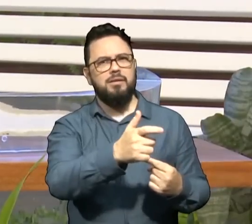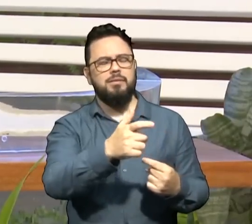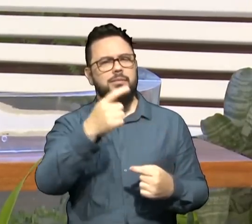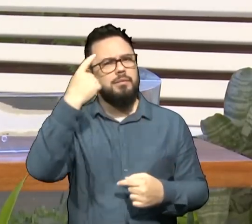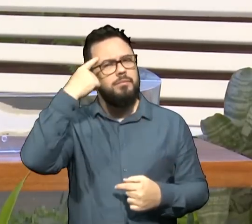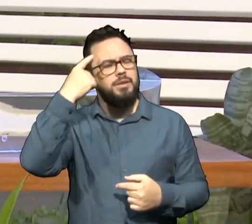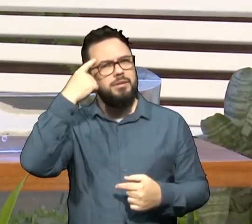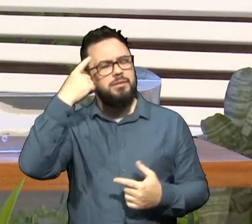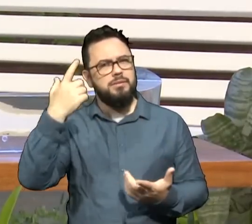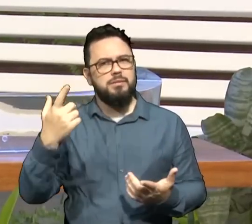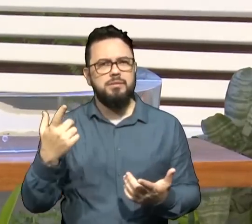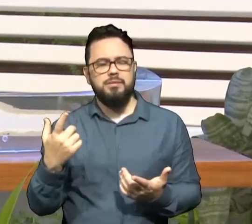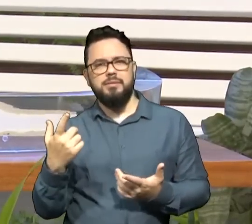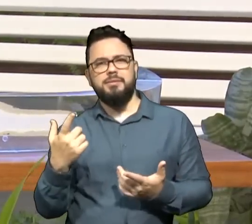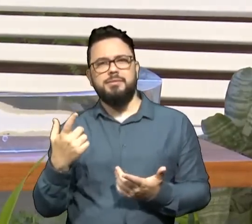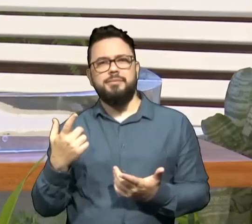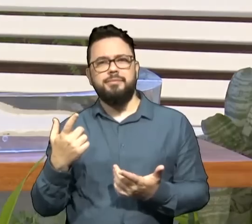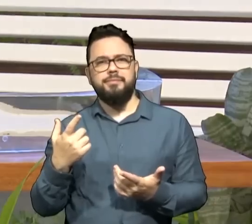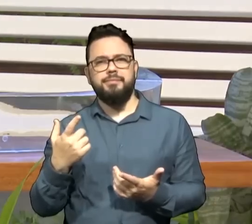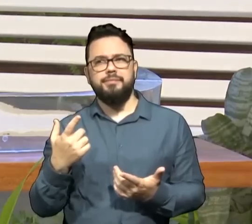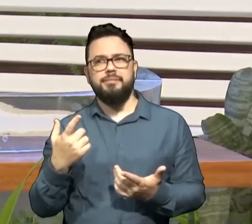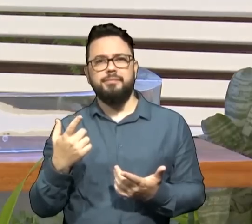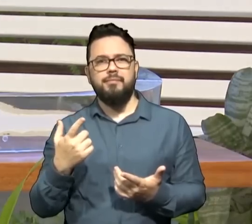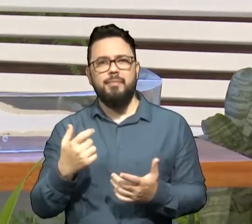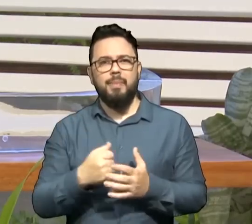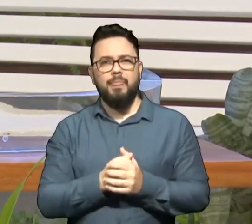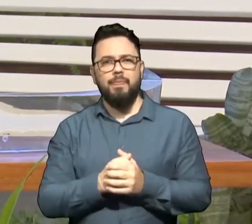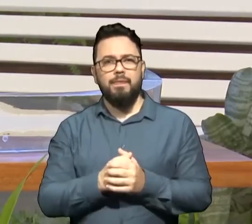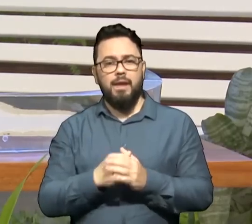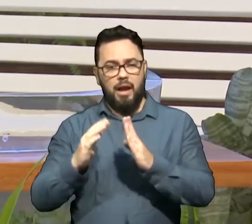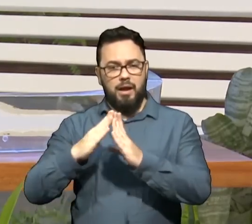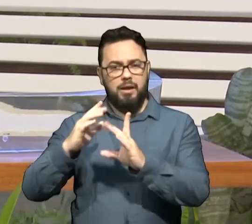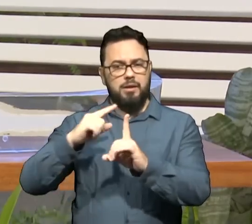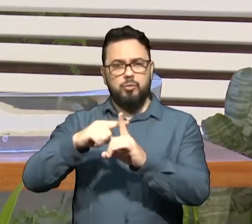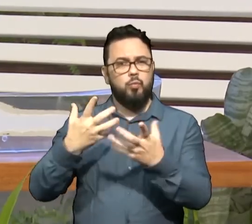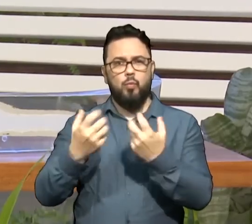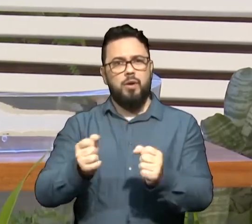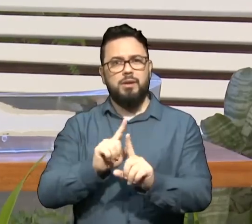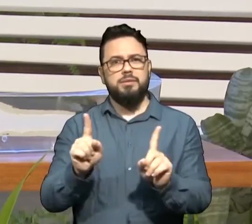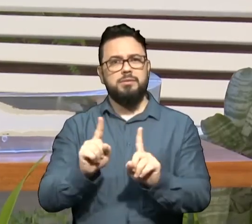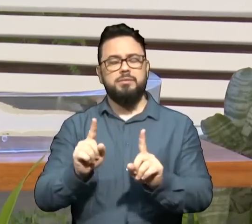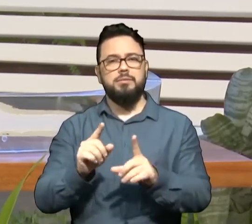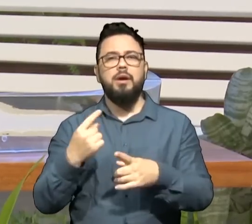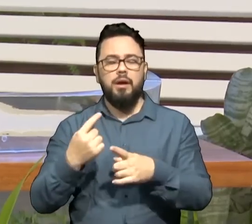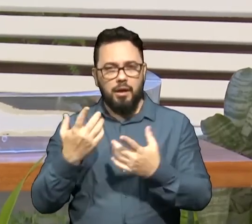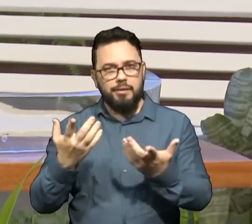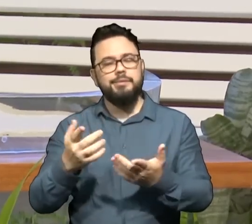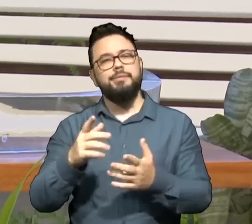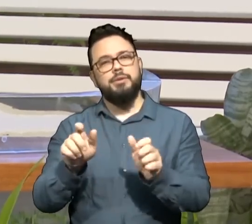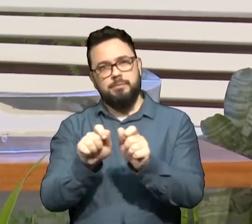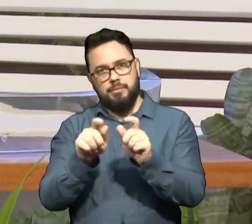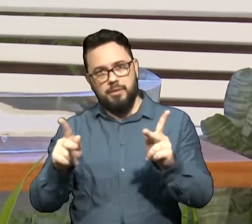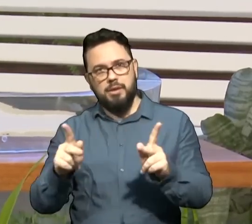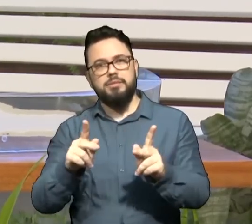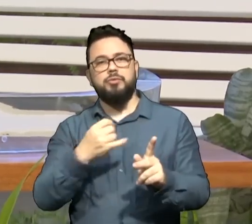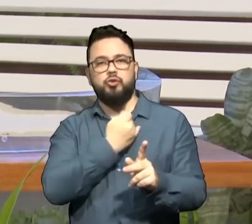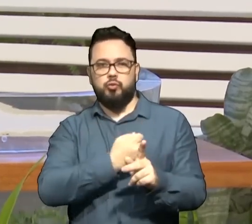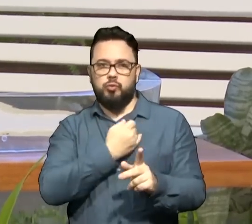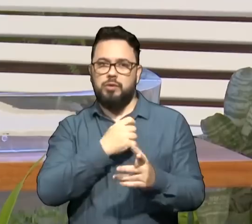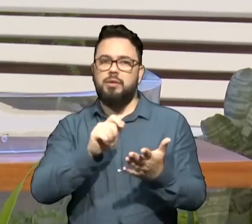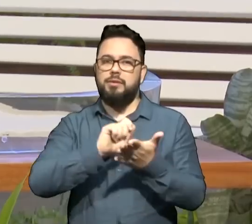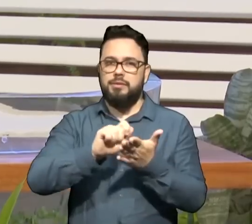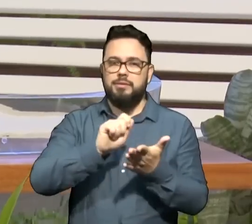herges Imagine só a ruptura com a sinagoga ficou muito grande aí eu entendo porque que João escreve no Apocalipse a sinagoga de